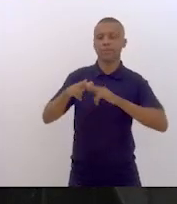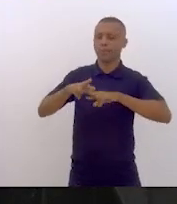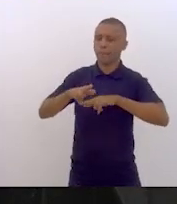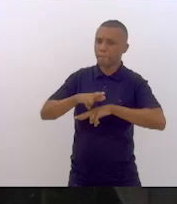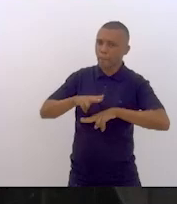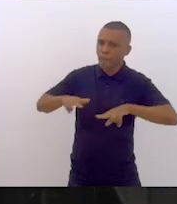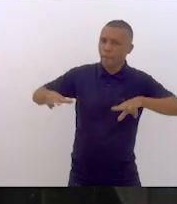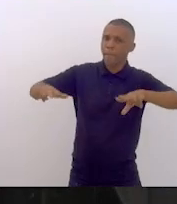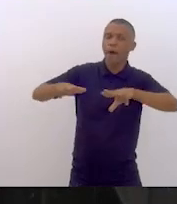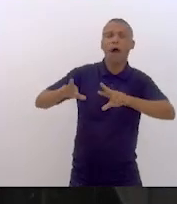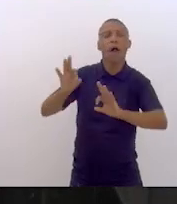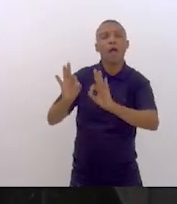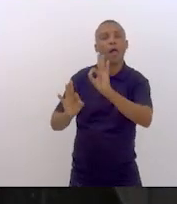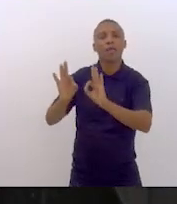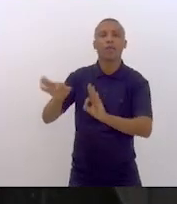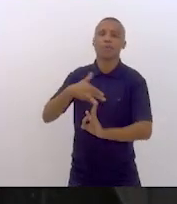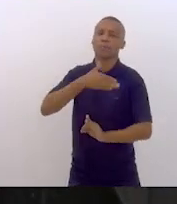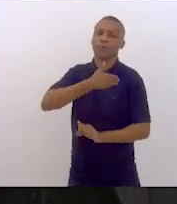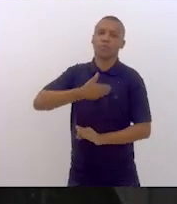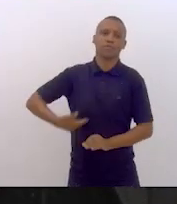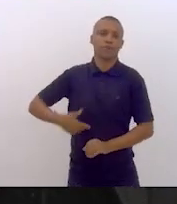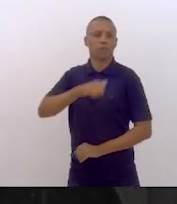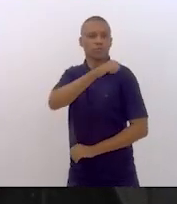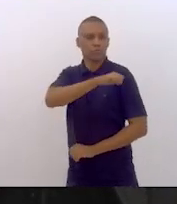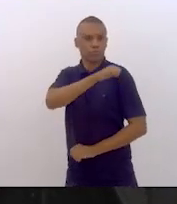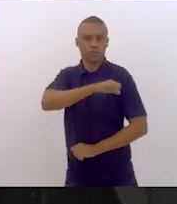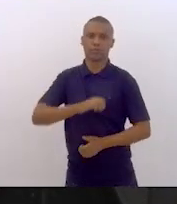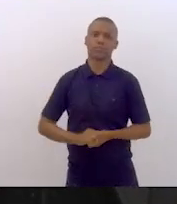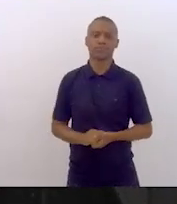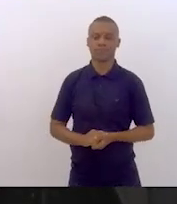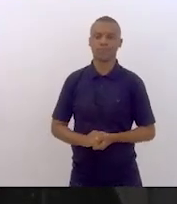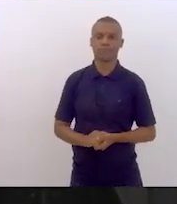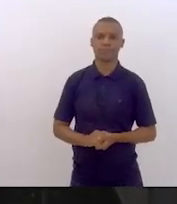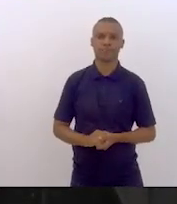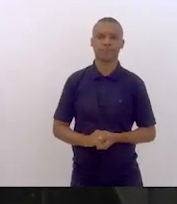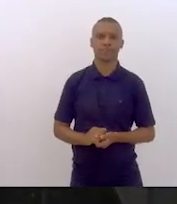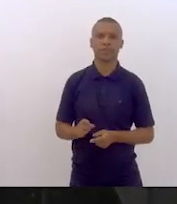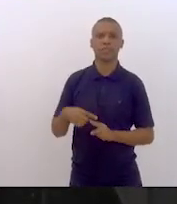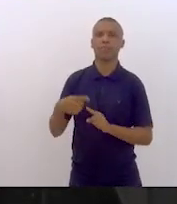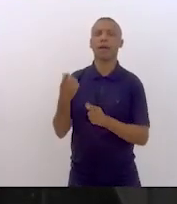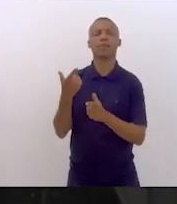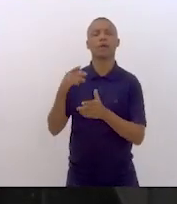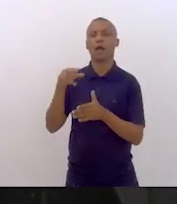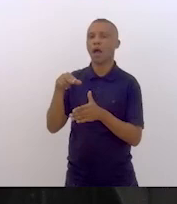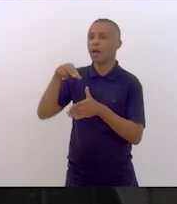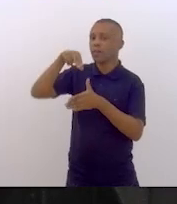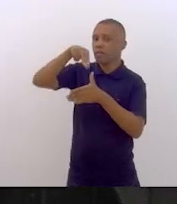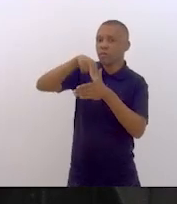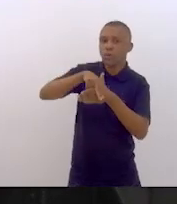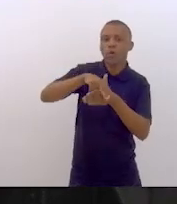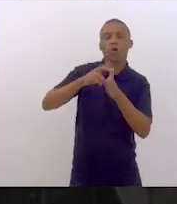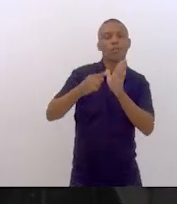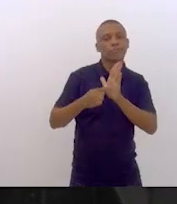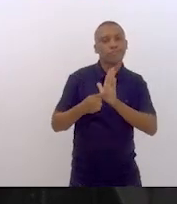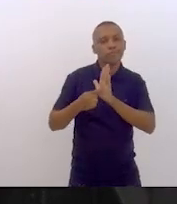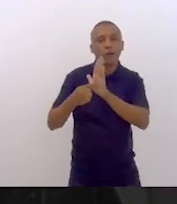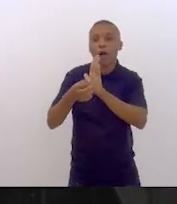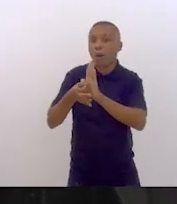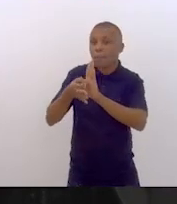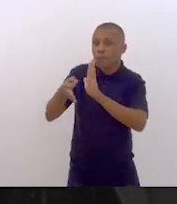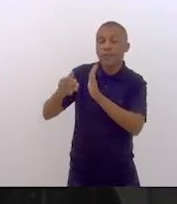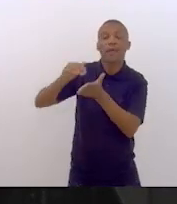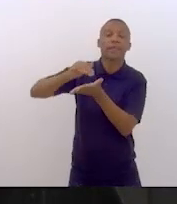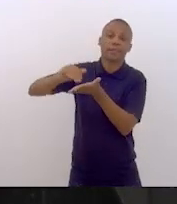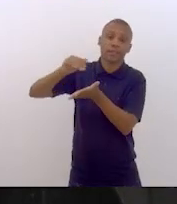pelo Governo do Estado e anexou a manifestação da Secretaria Geral